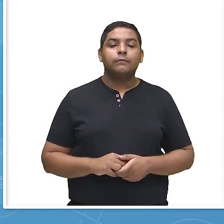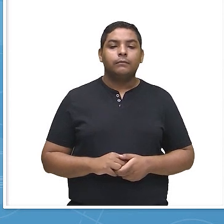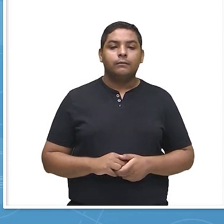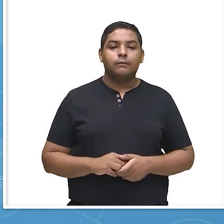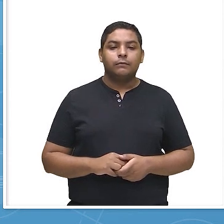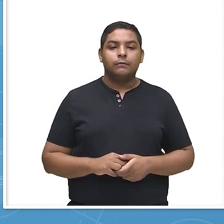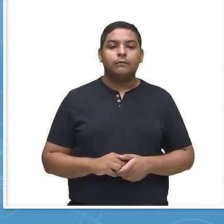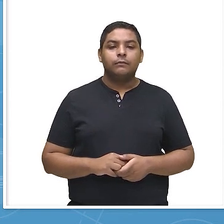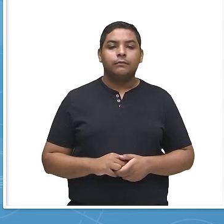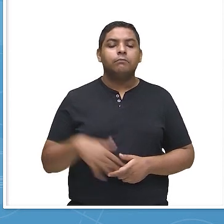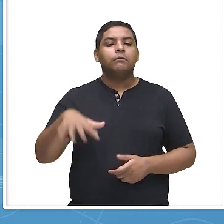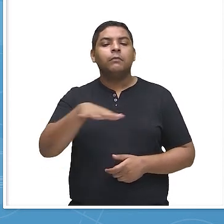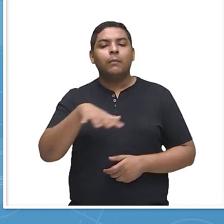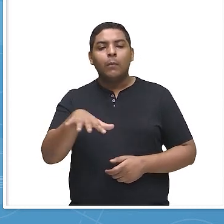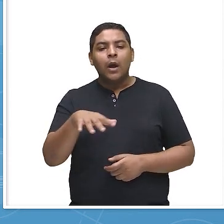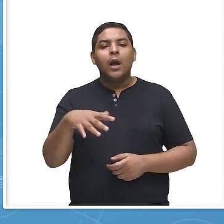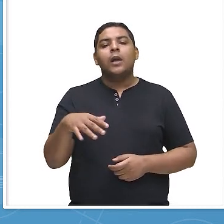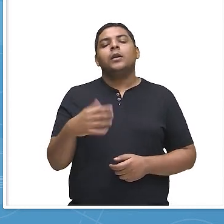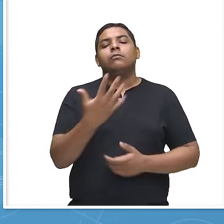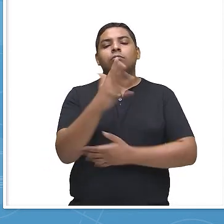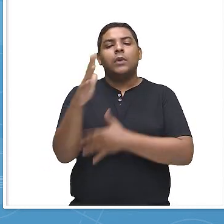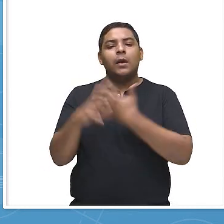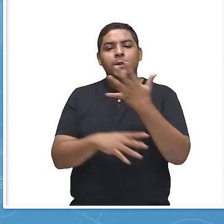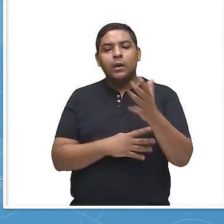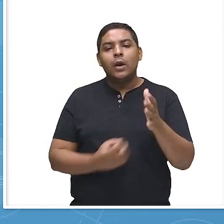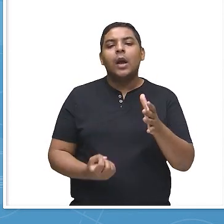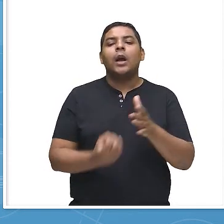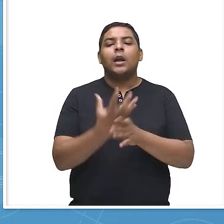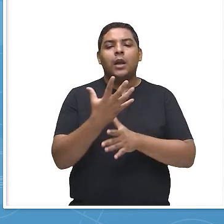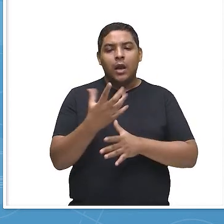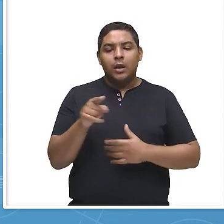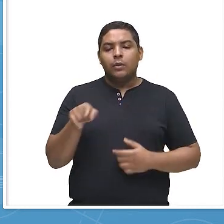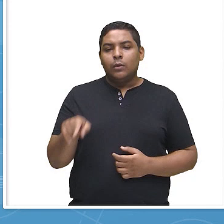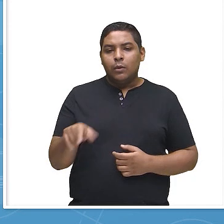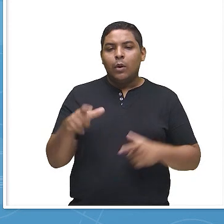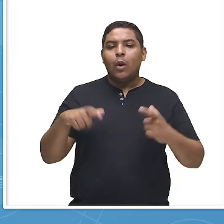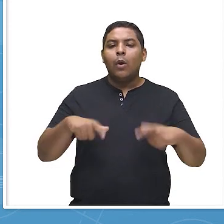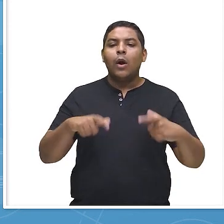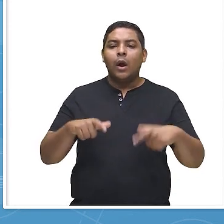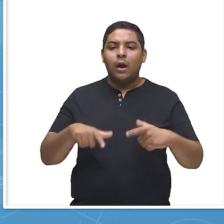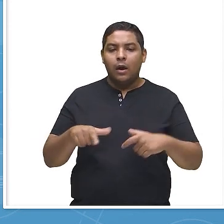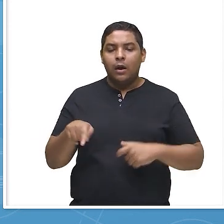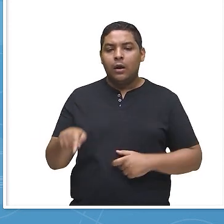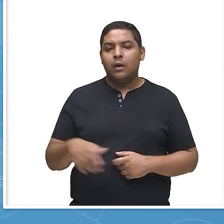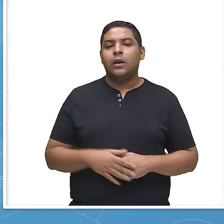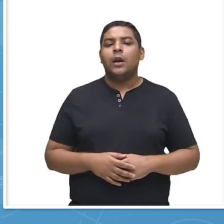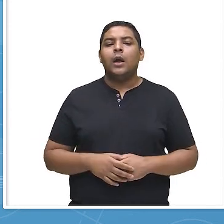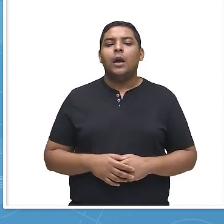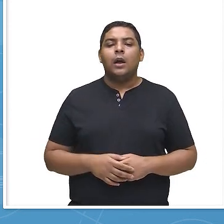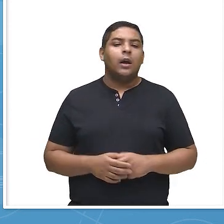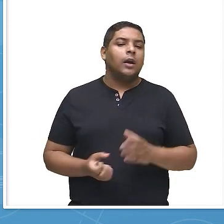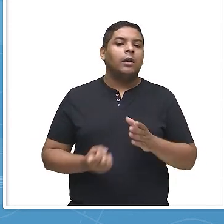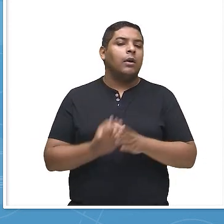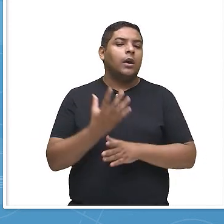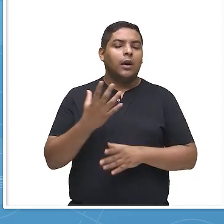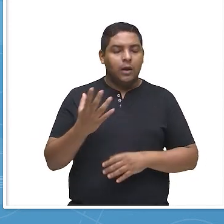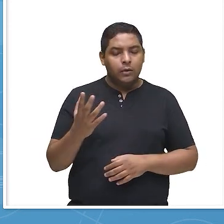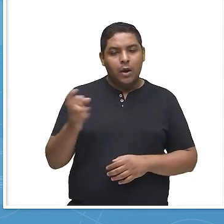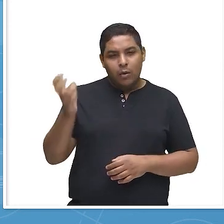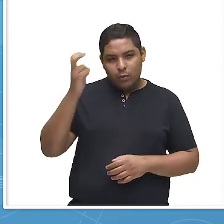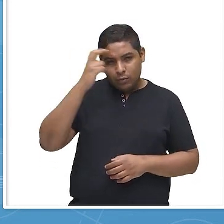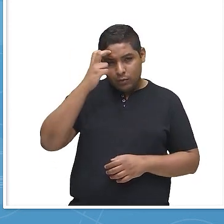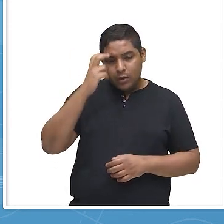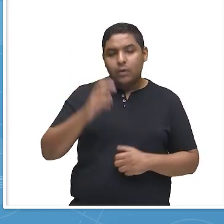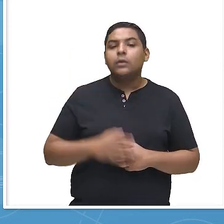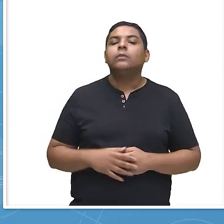ambiental, criado no espaço urbano de uma cidade. Isso é o quê? Paisagem natural ou paisagem cultural? Número